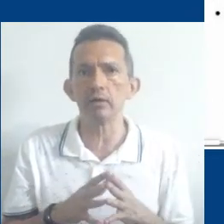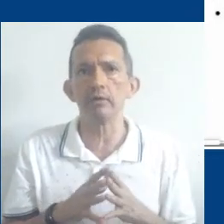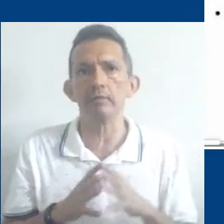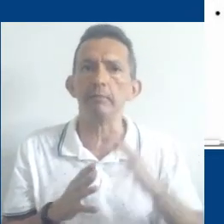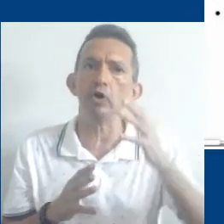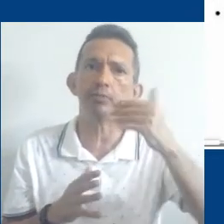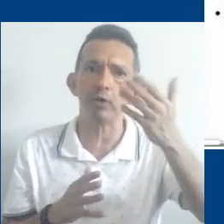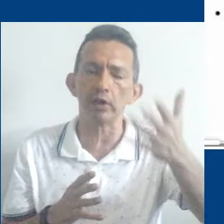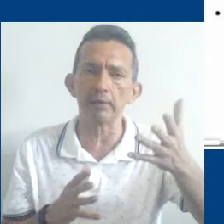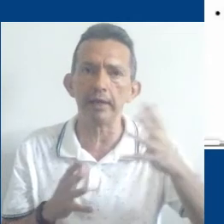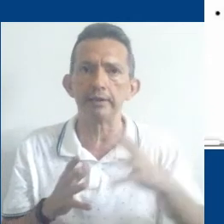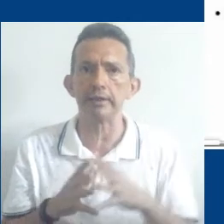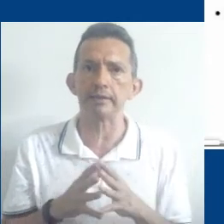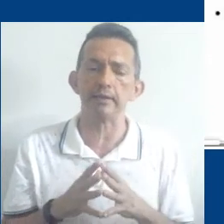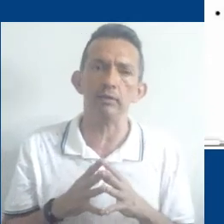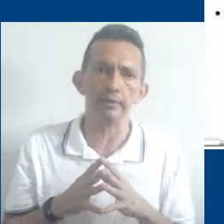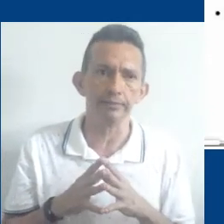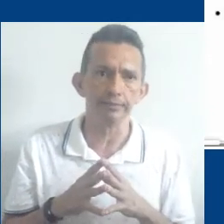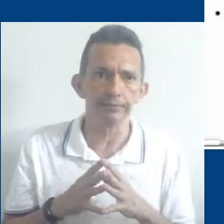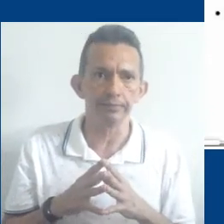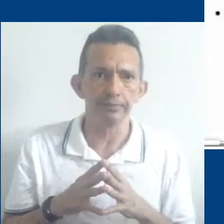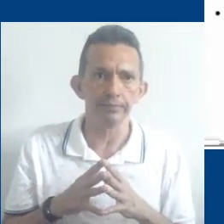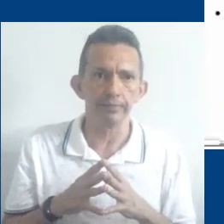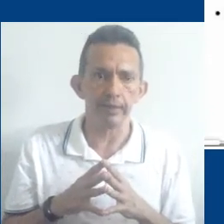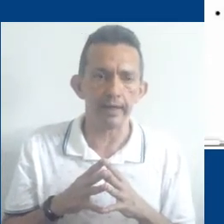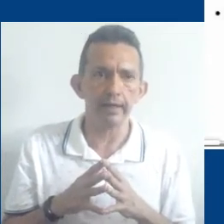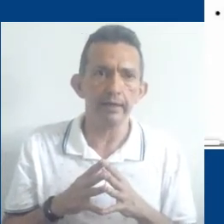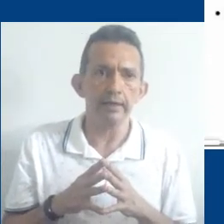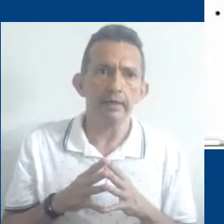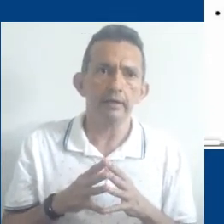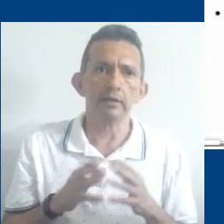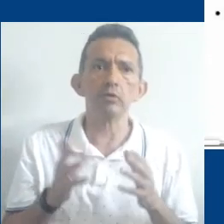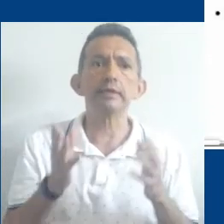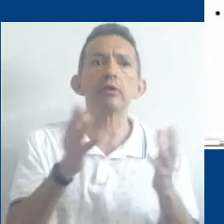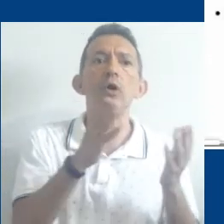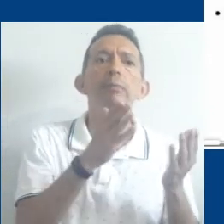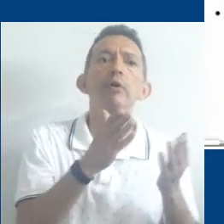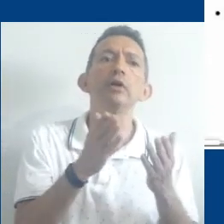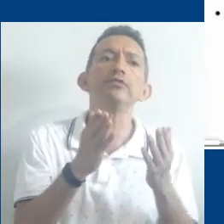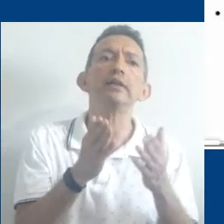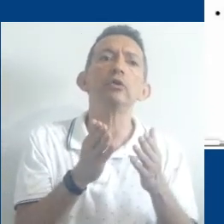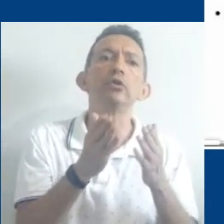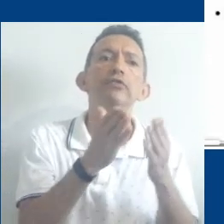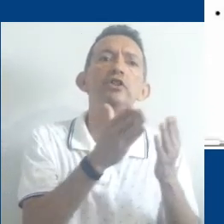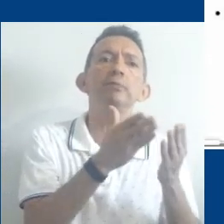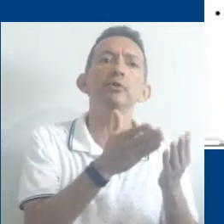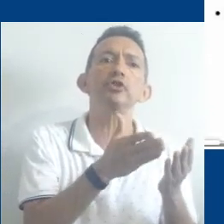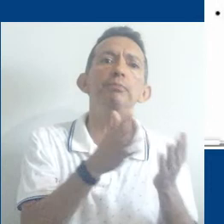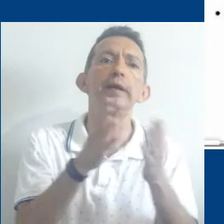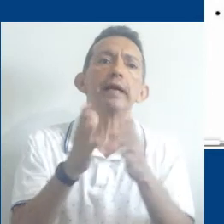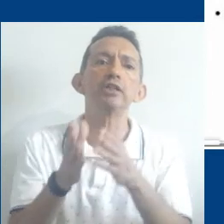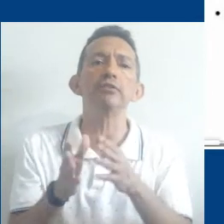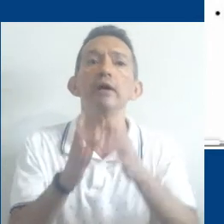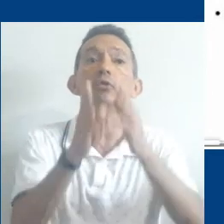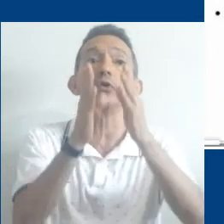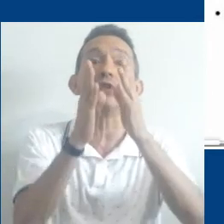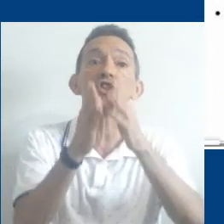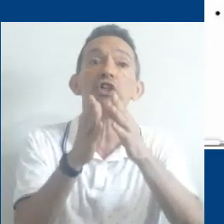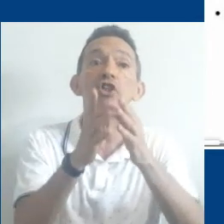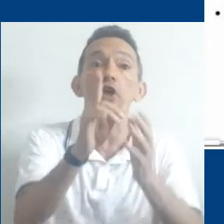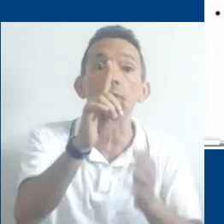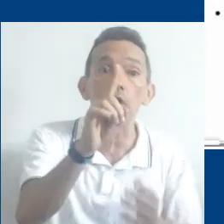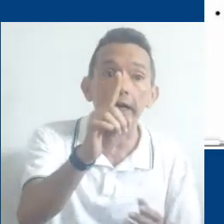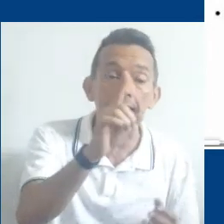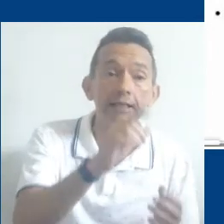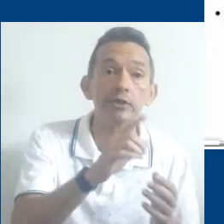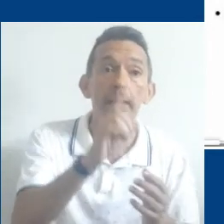da célula, uma morte programada da célula. Tá? Então não sei qual é a diferença da autofagia positiva para negativa. A